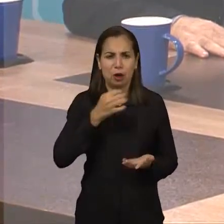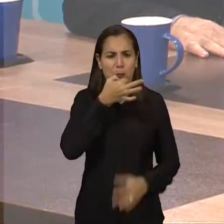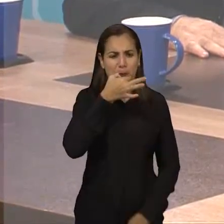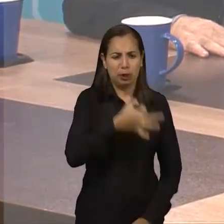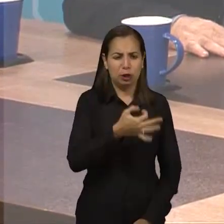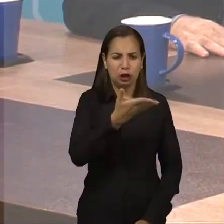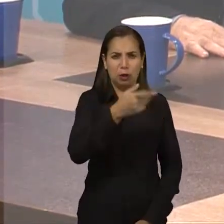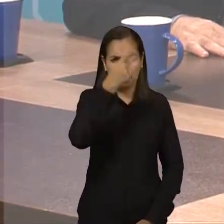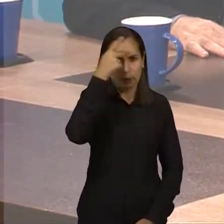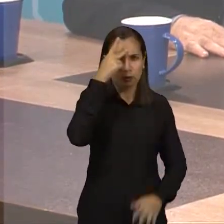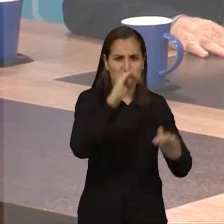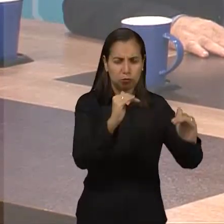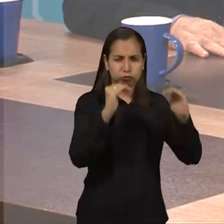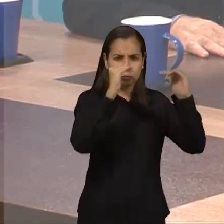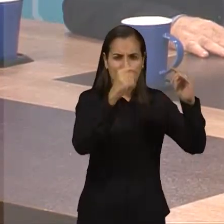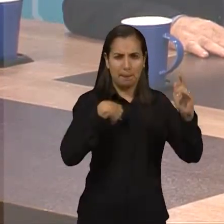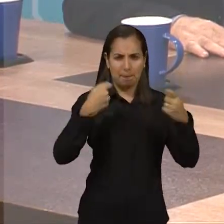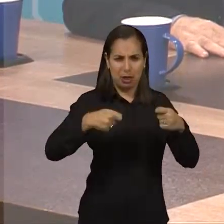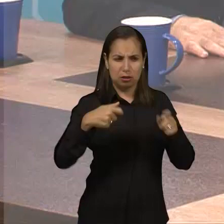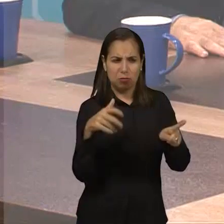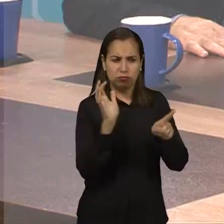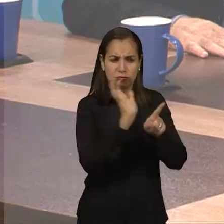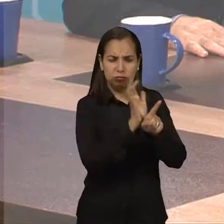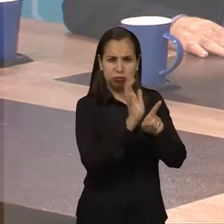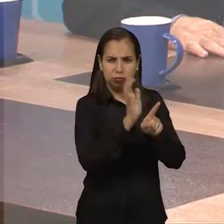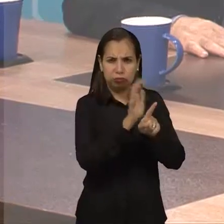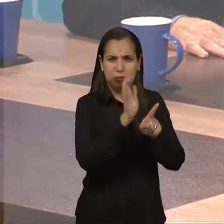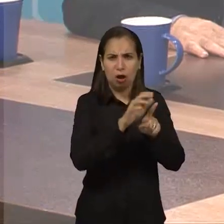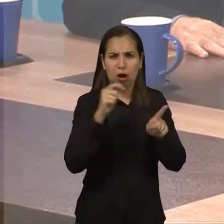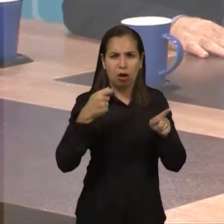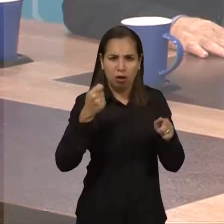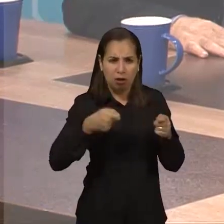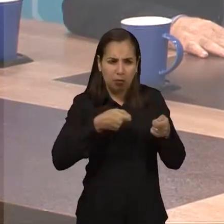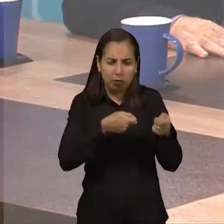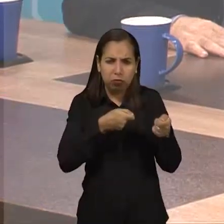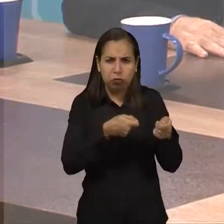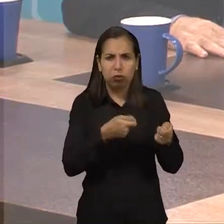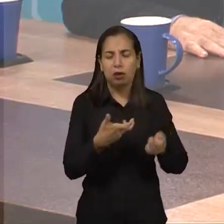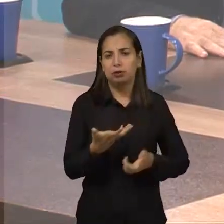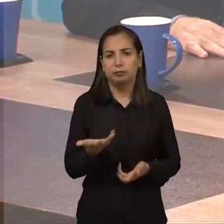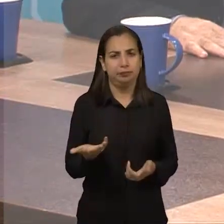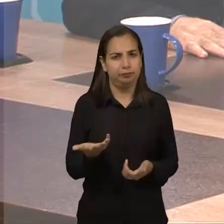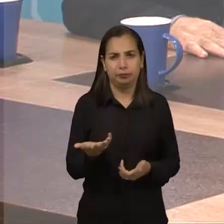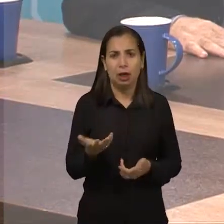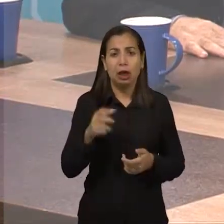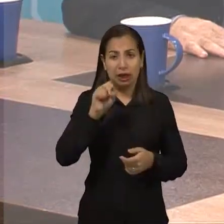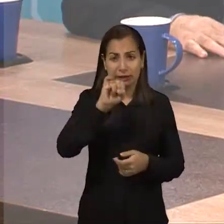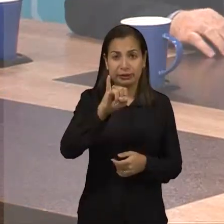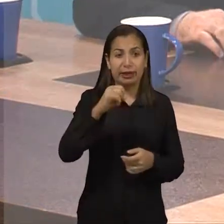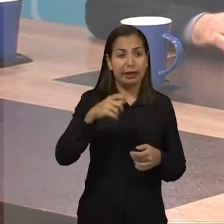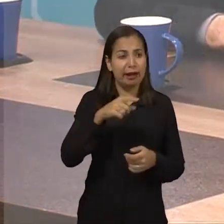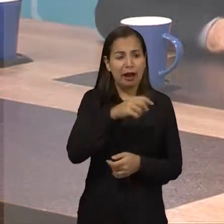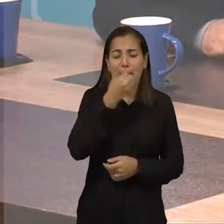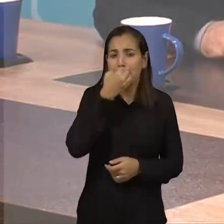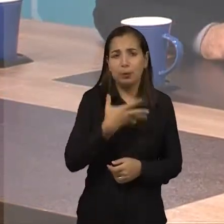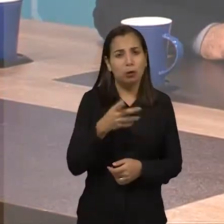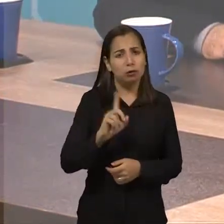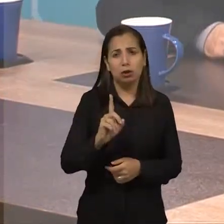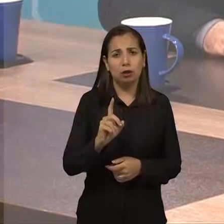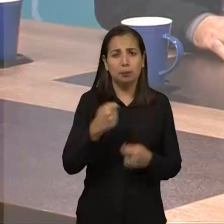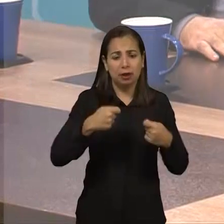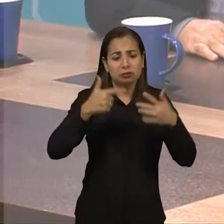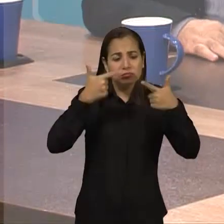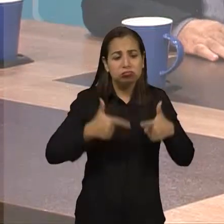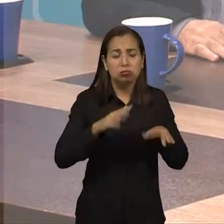que a opinião pública caia no caminho mais fácil, aquilo que é mais tentador, é o que nós temos. E essa exposição toda faz isso. Eu concordo plenamente. É